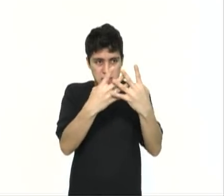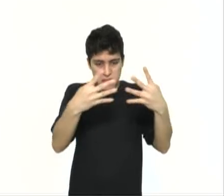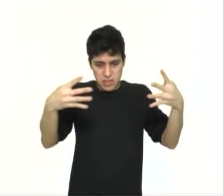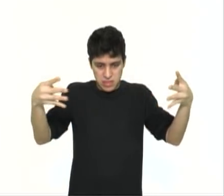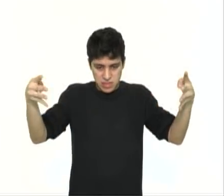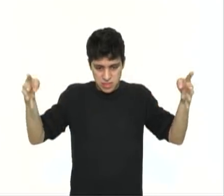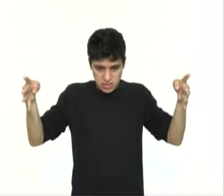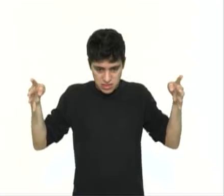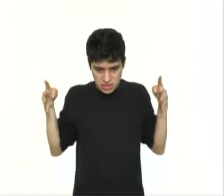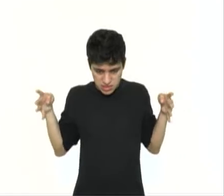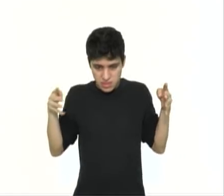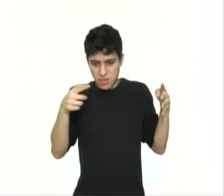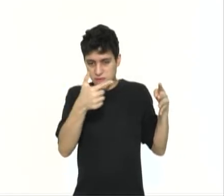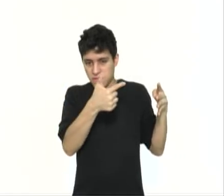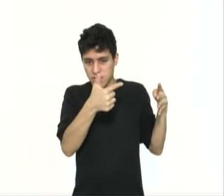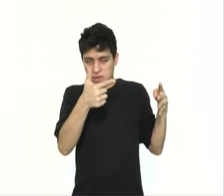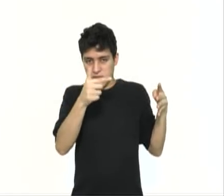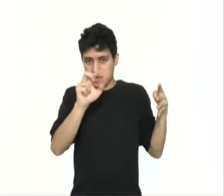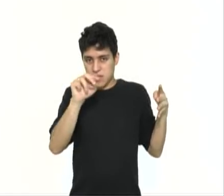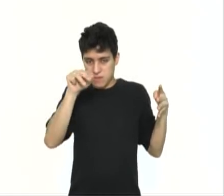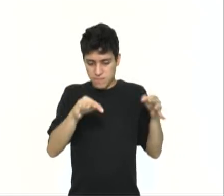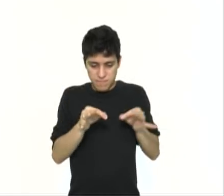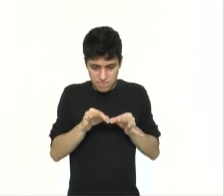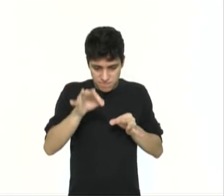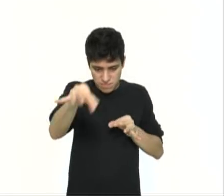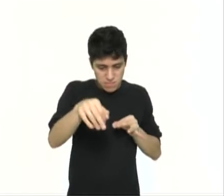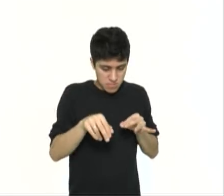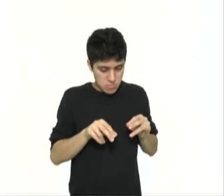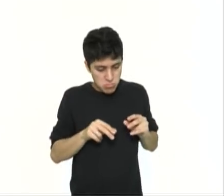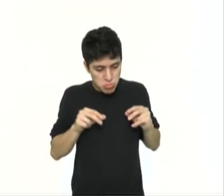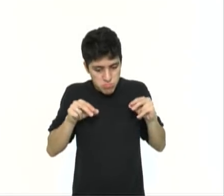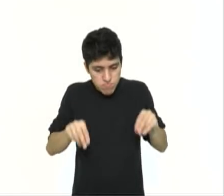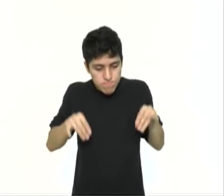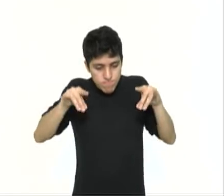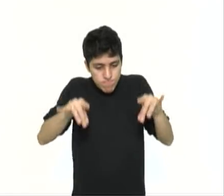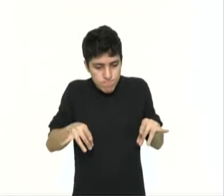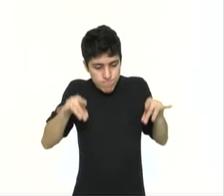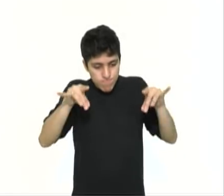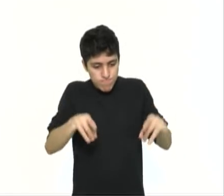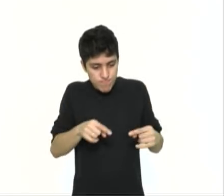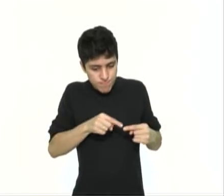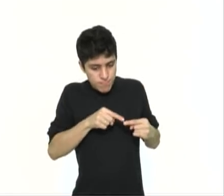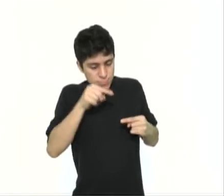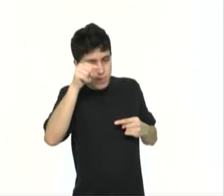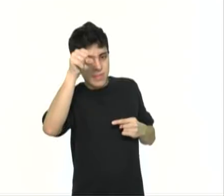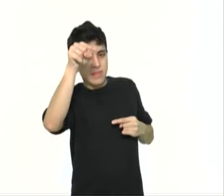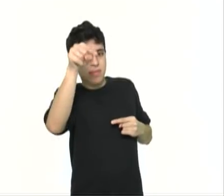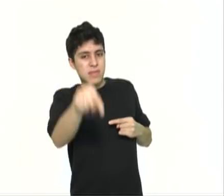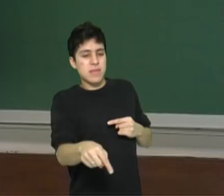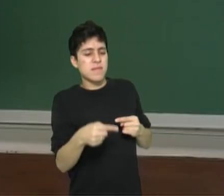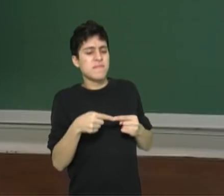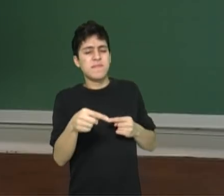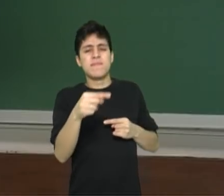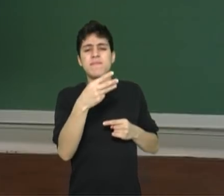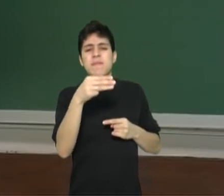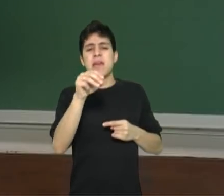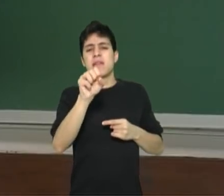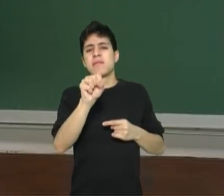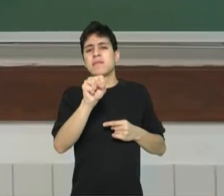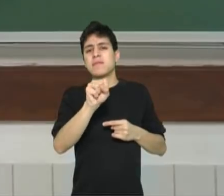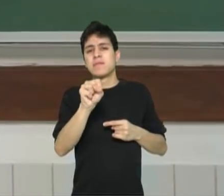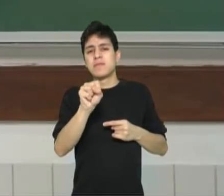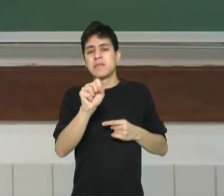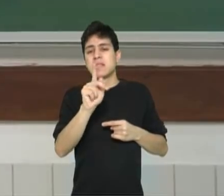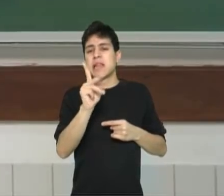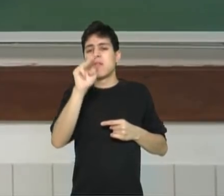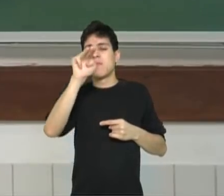mede 25 metros de comprimento. Qual a velocidade média do canguru em quilômetros por hora?